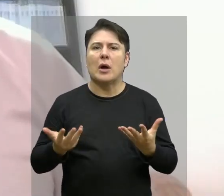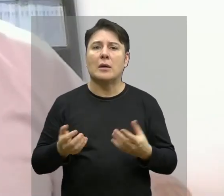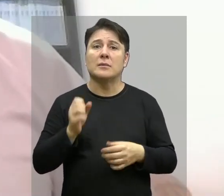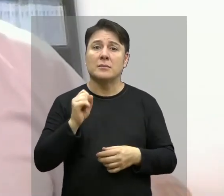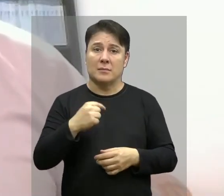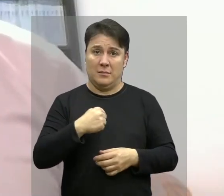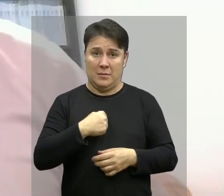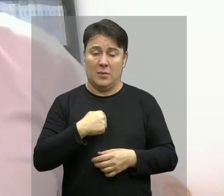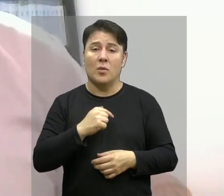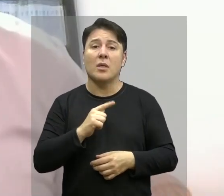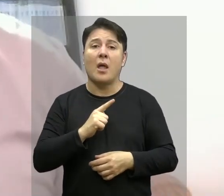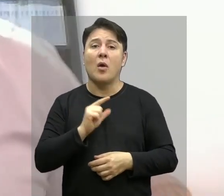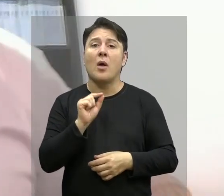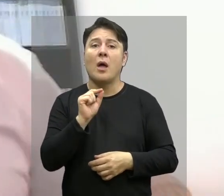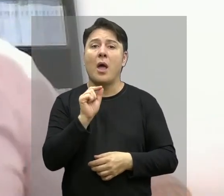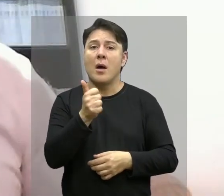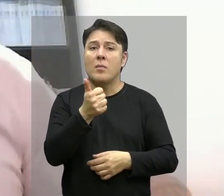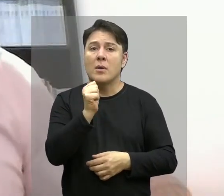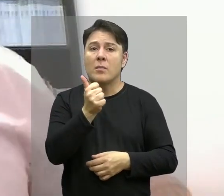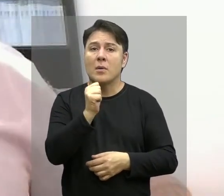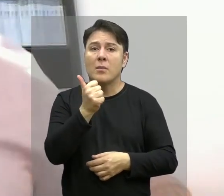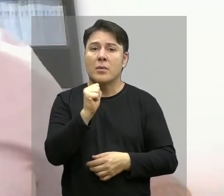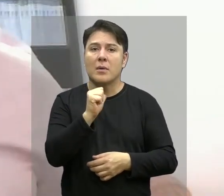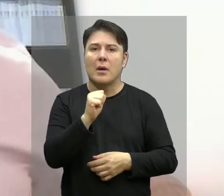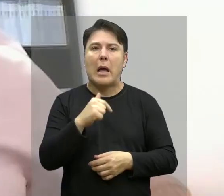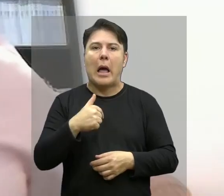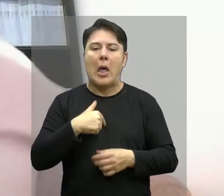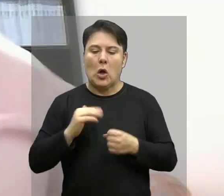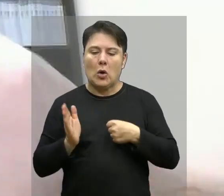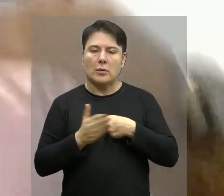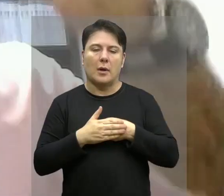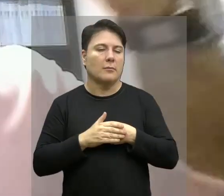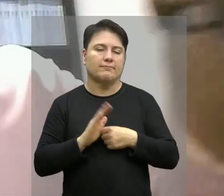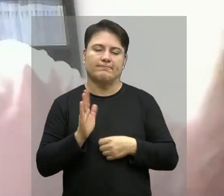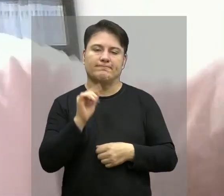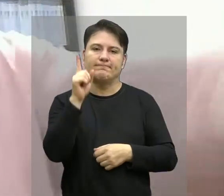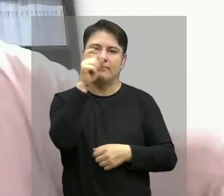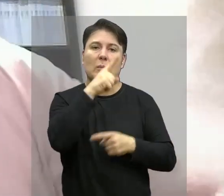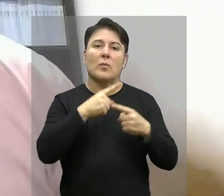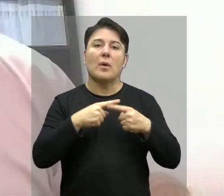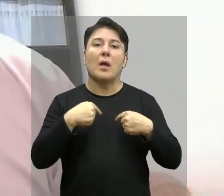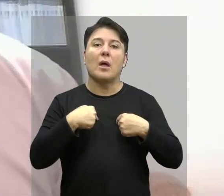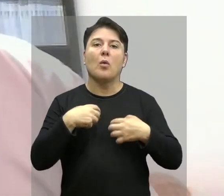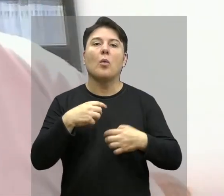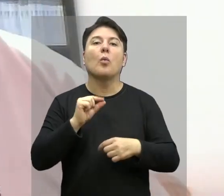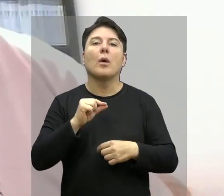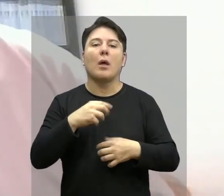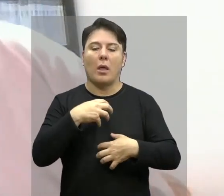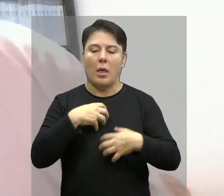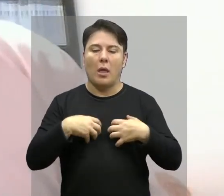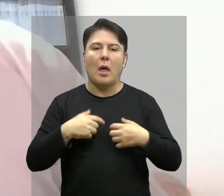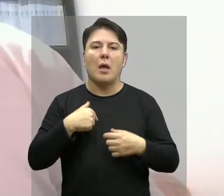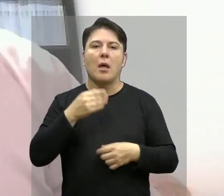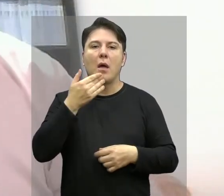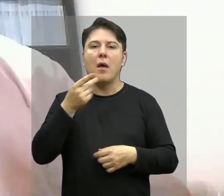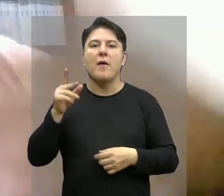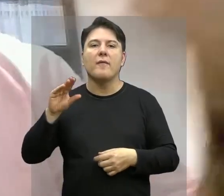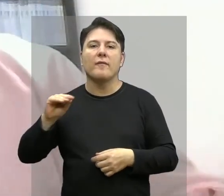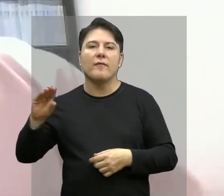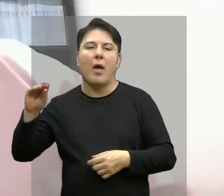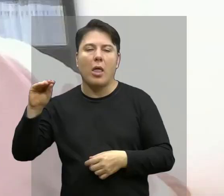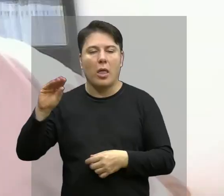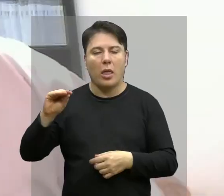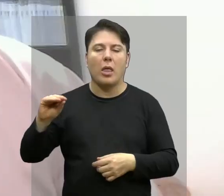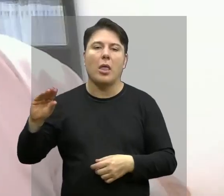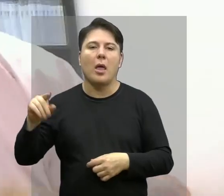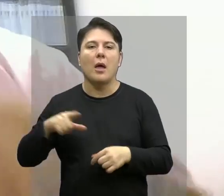o álcool, é mais difícil de eu esconder meu problema com o álcool, né? Porque eu vou ter um estado alterado de consciência, minha fala, o cheiro,